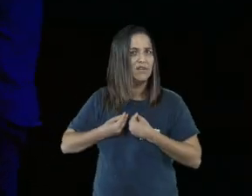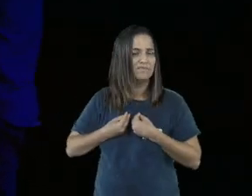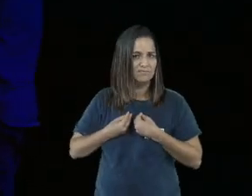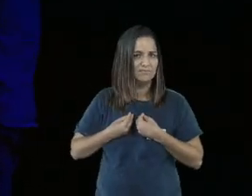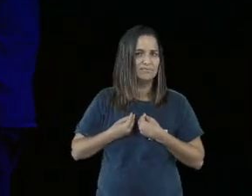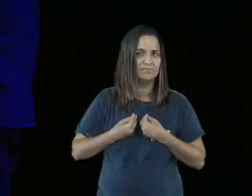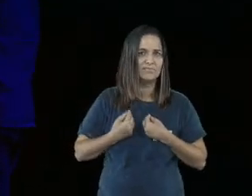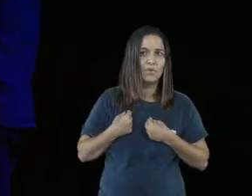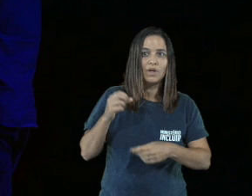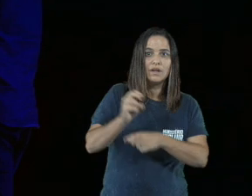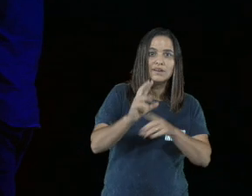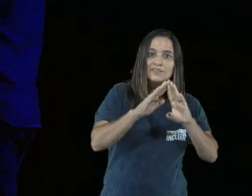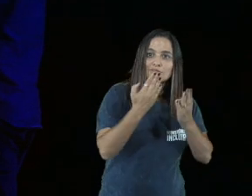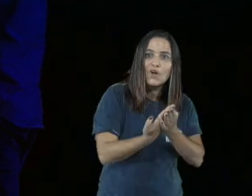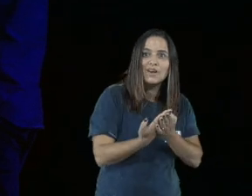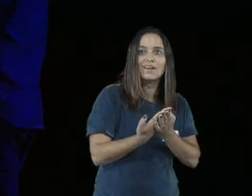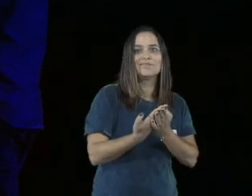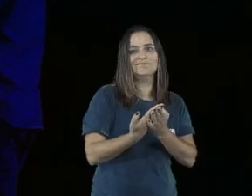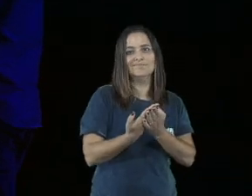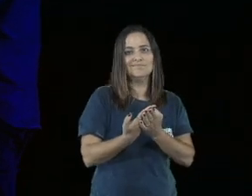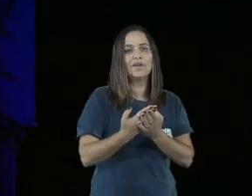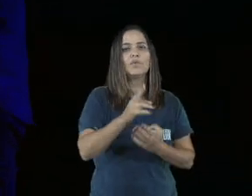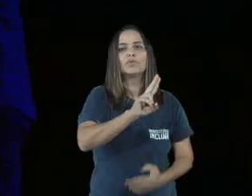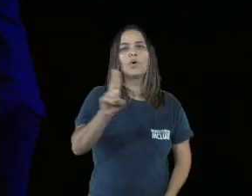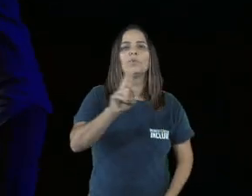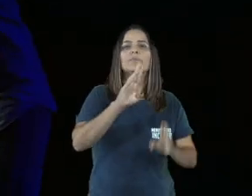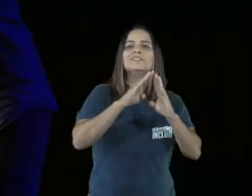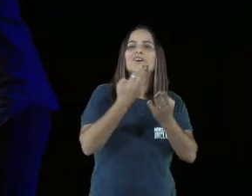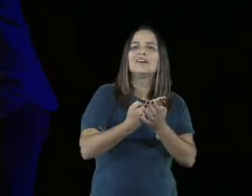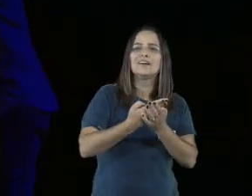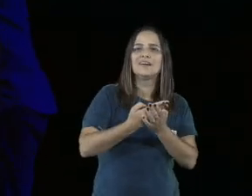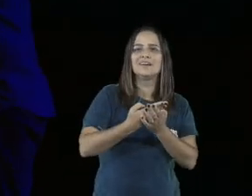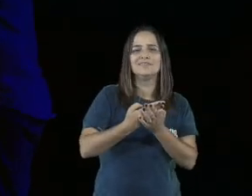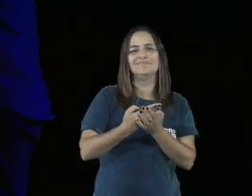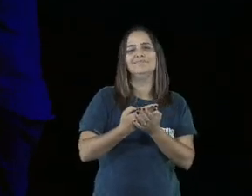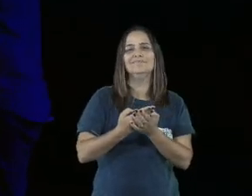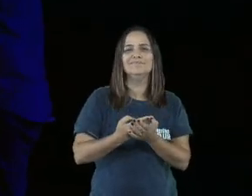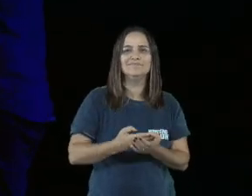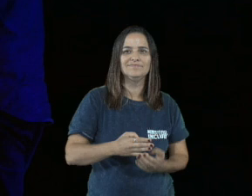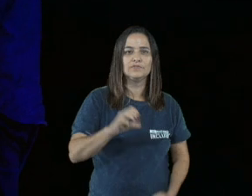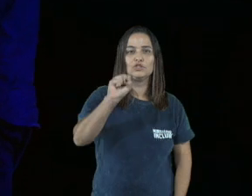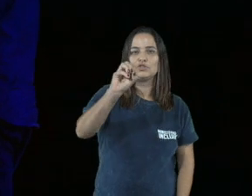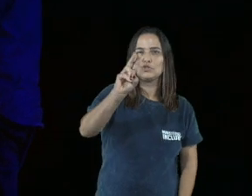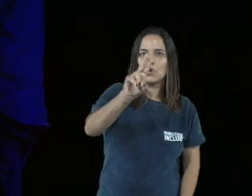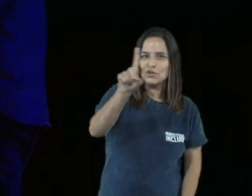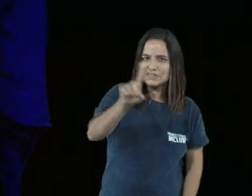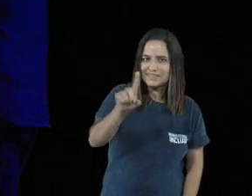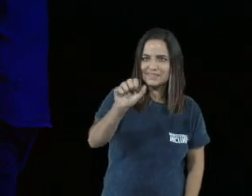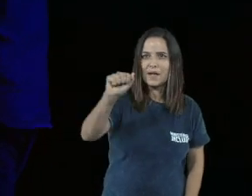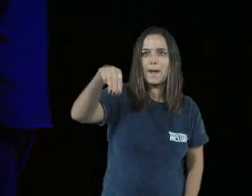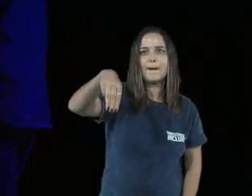e eu fui para lá mas tinha um monte de gente tá Taquara do Valqueire vou querer o top quem é vou querer